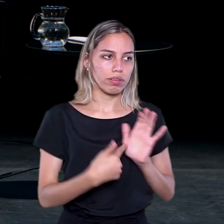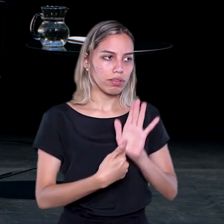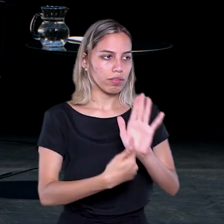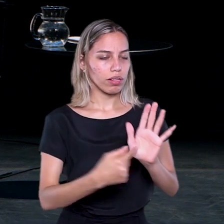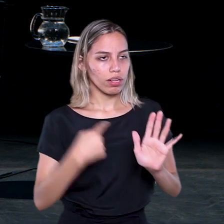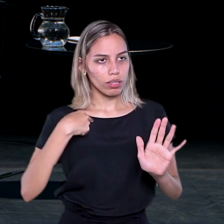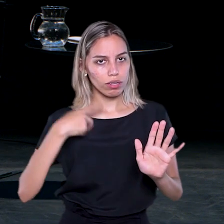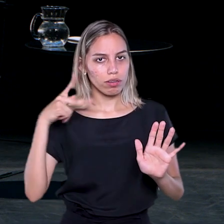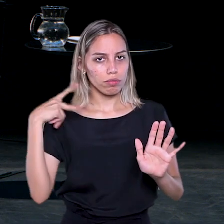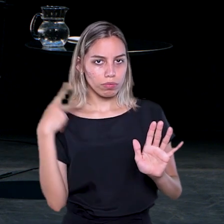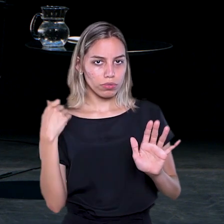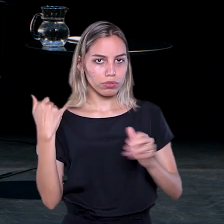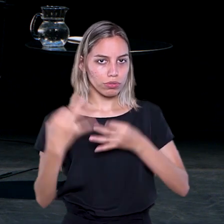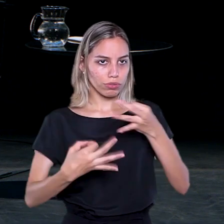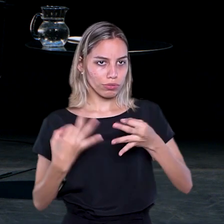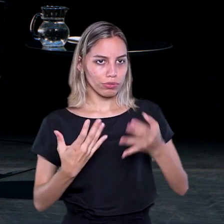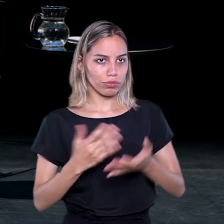sabe?